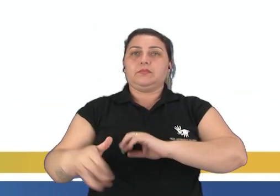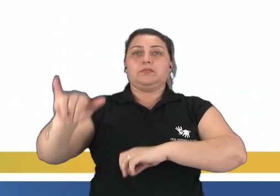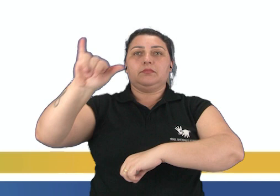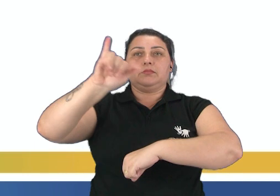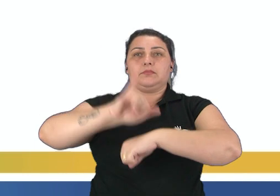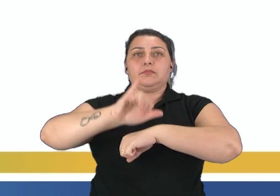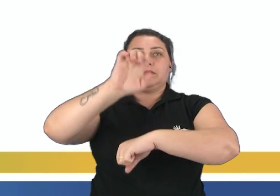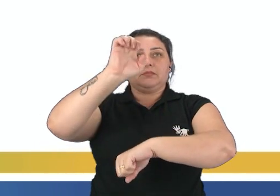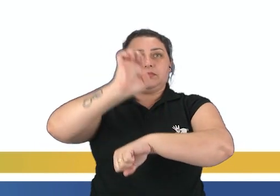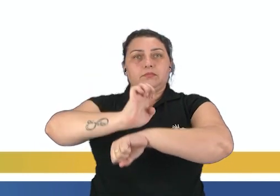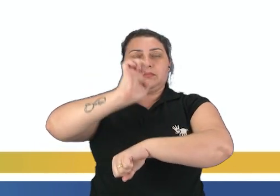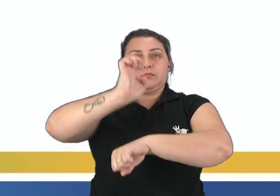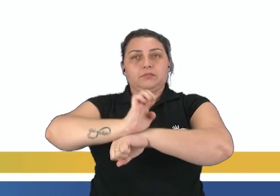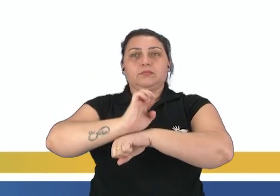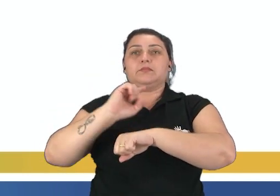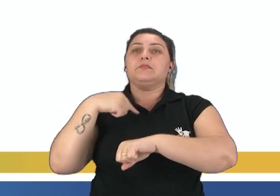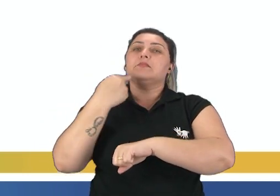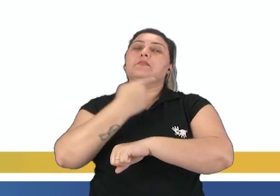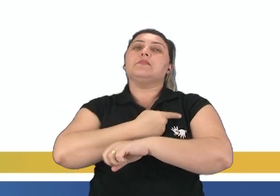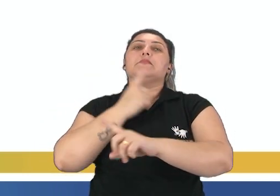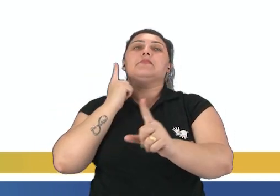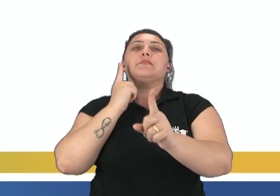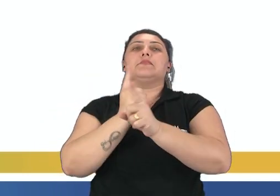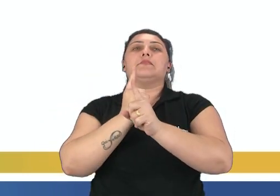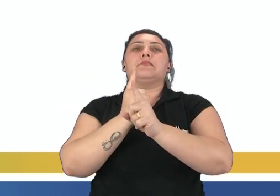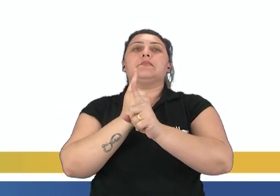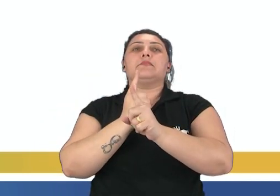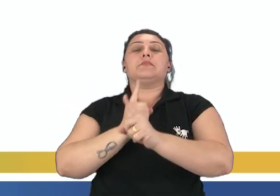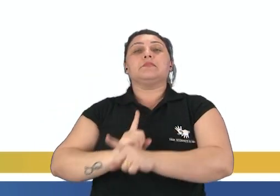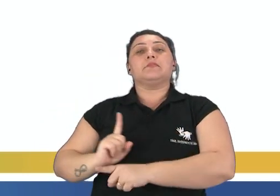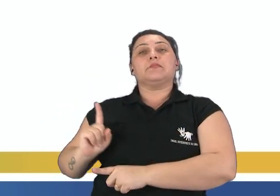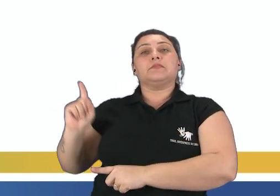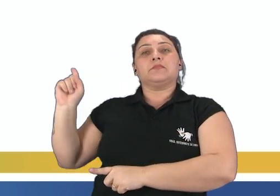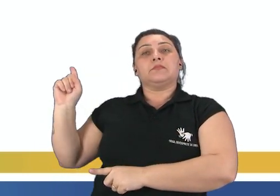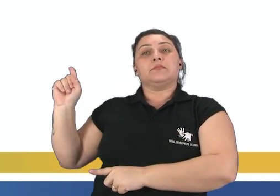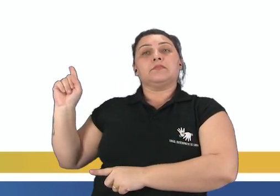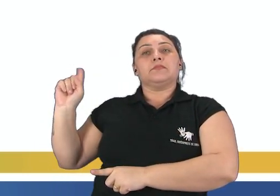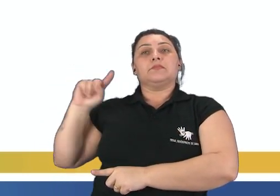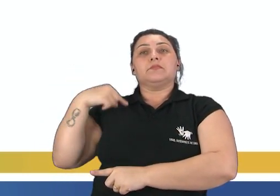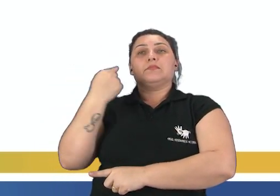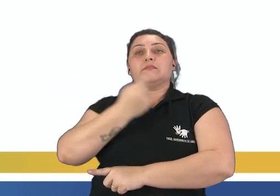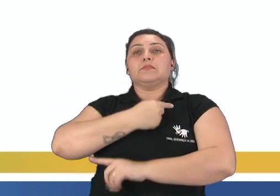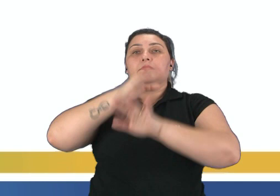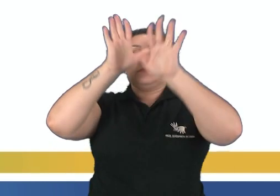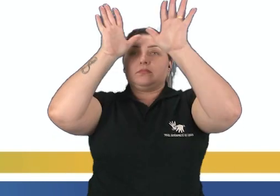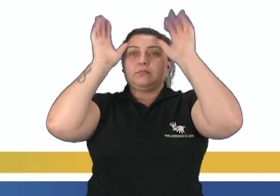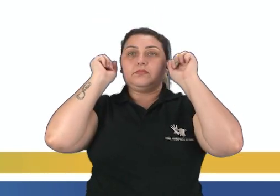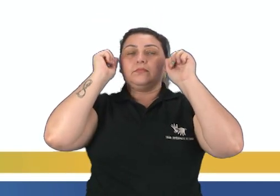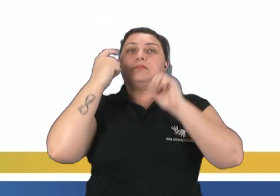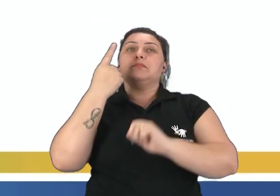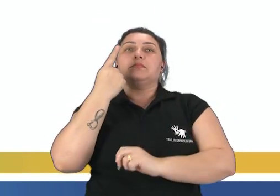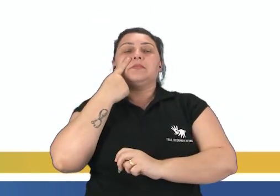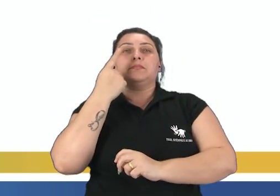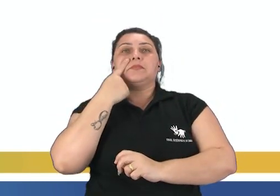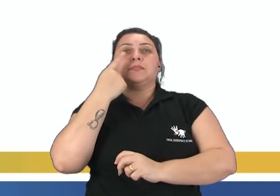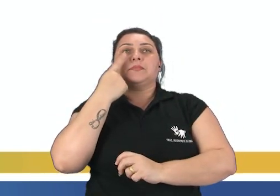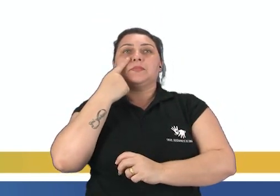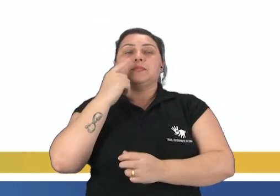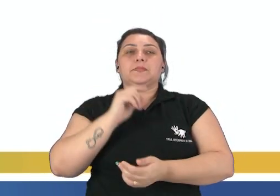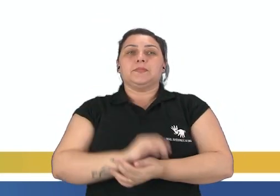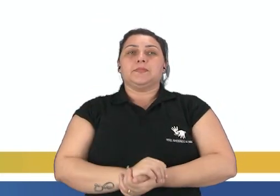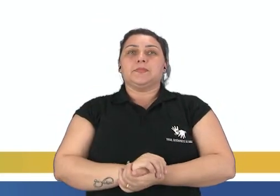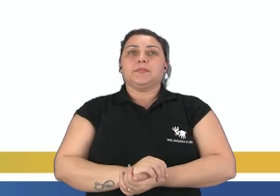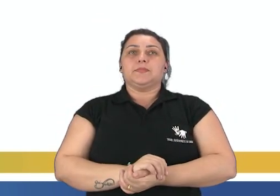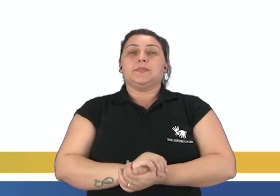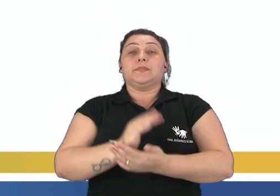os estados, e nós encontramos aqui, olha só, o nosso Acre. Vejam bem aí que ele